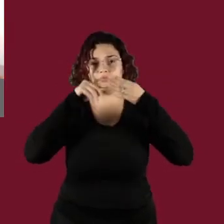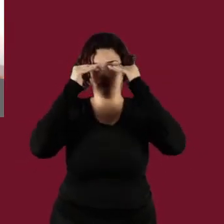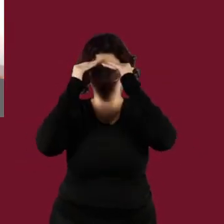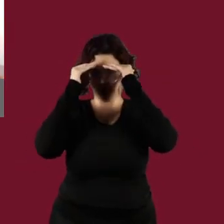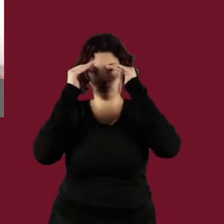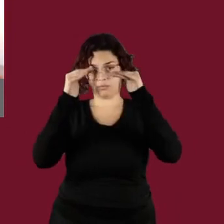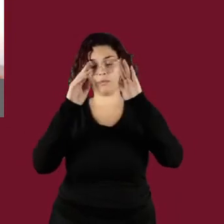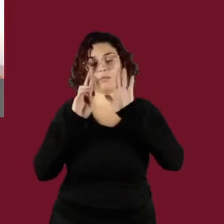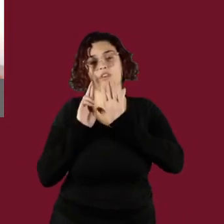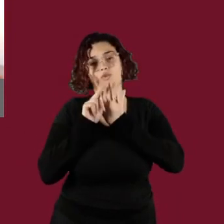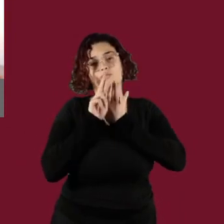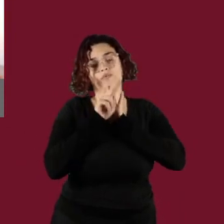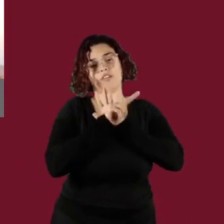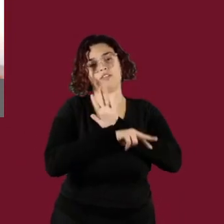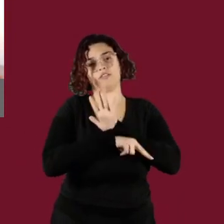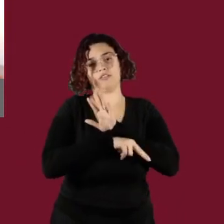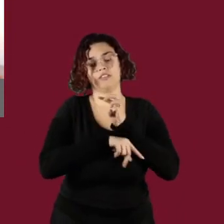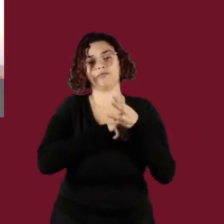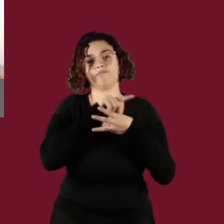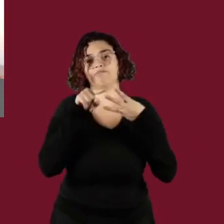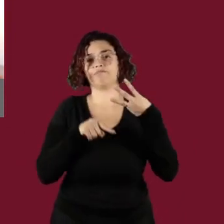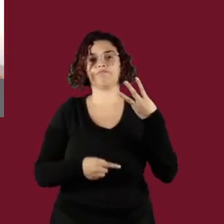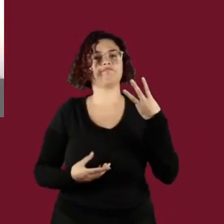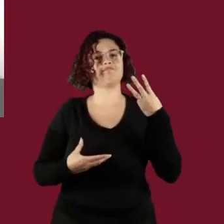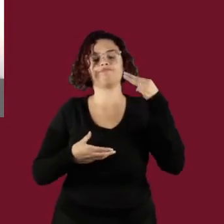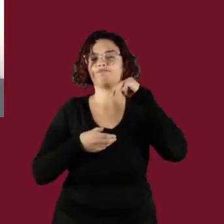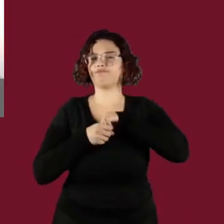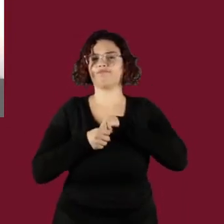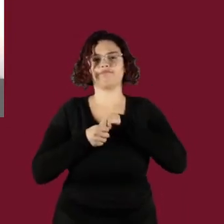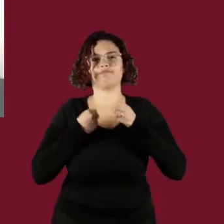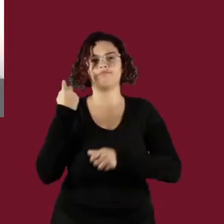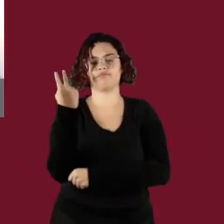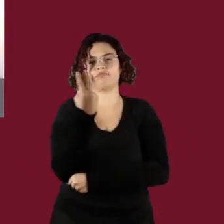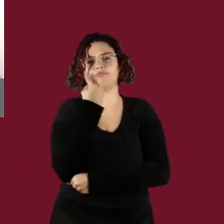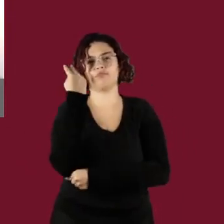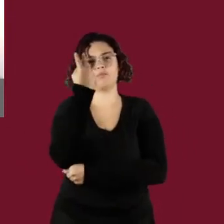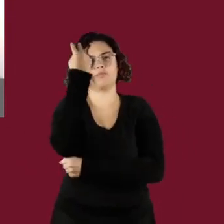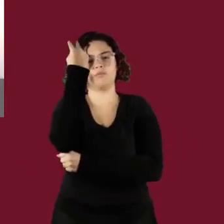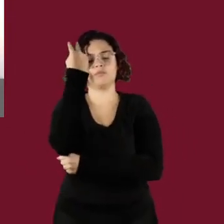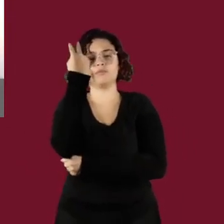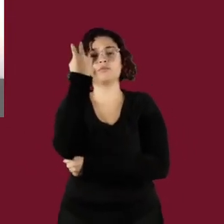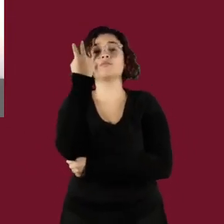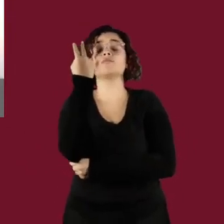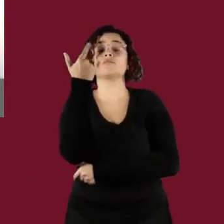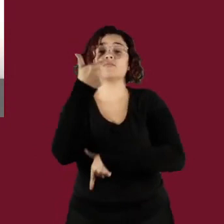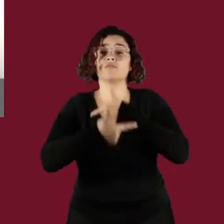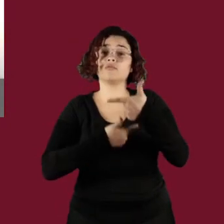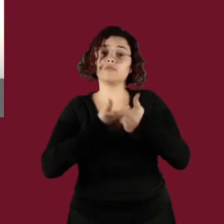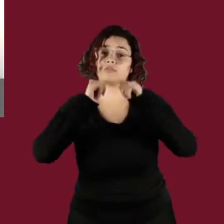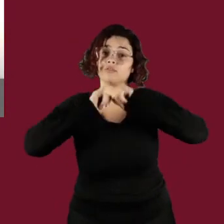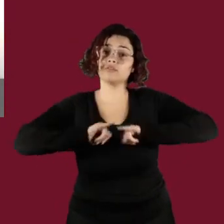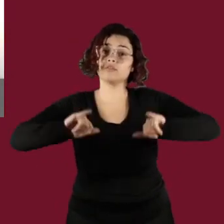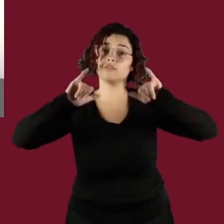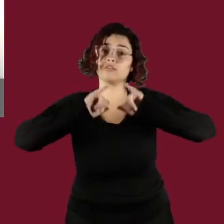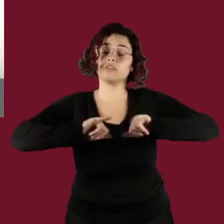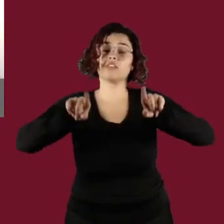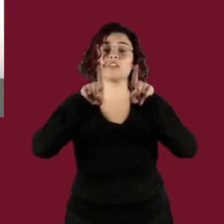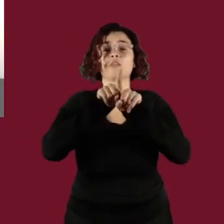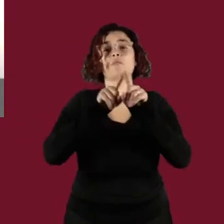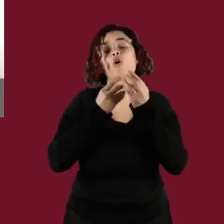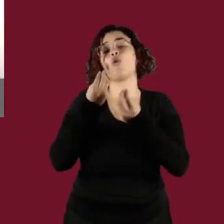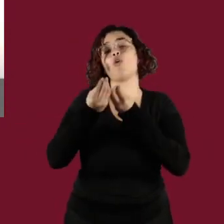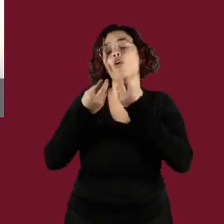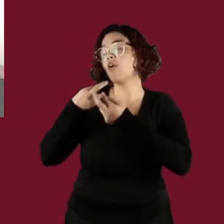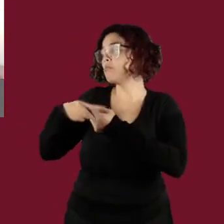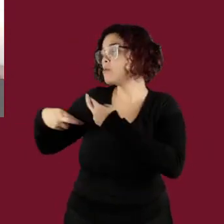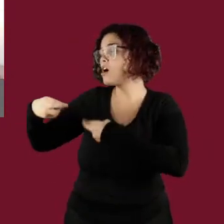diversidade. E esses valores também regem, Francis, não só o que nós colocamos no ar, mas também a forma como nós nos relacionamos